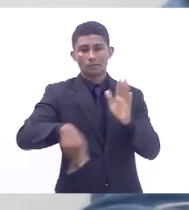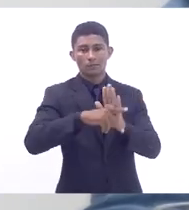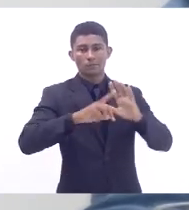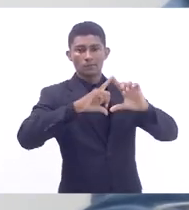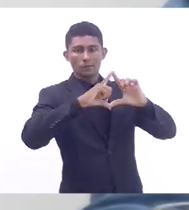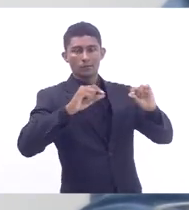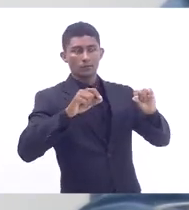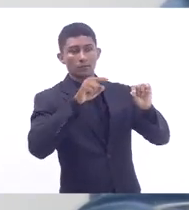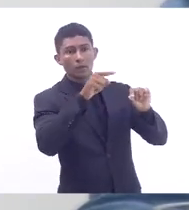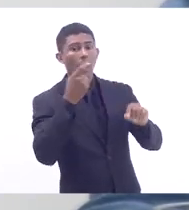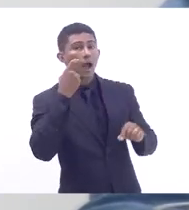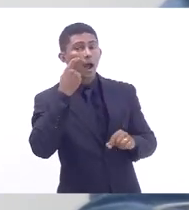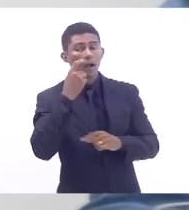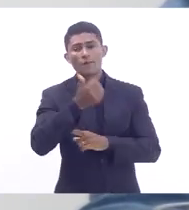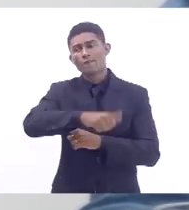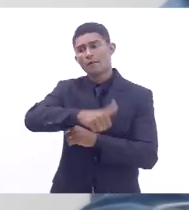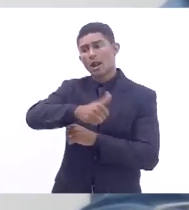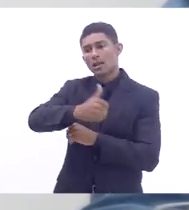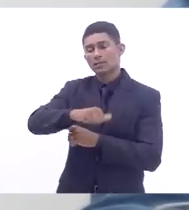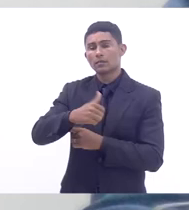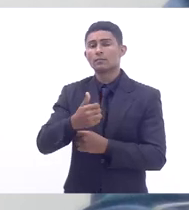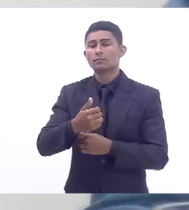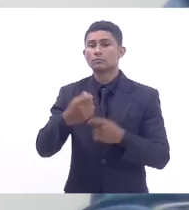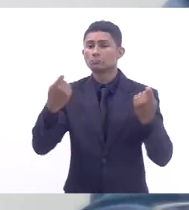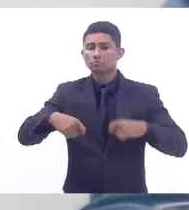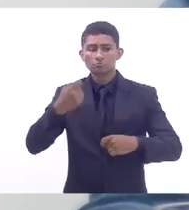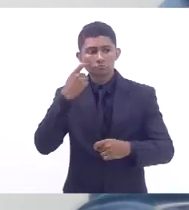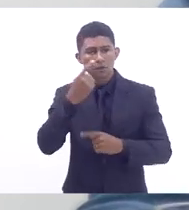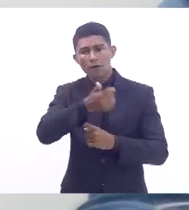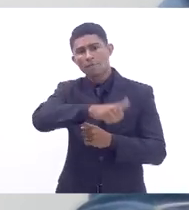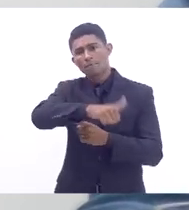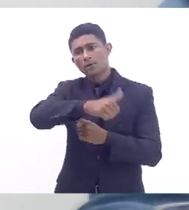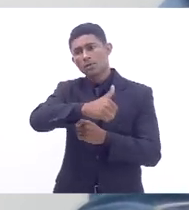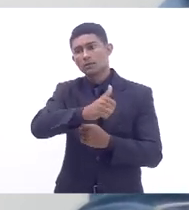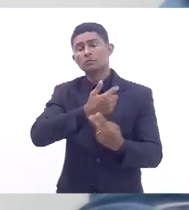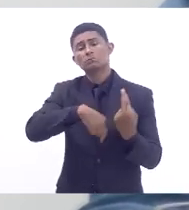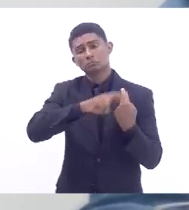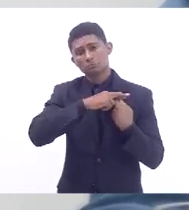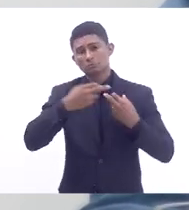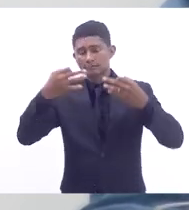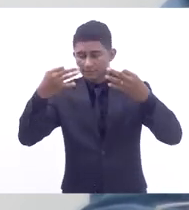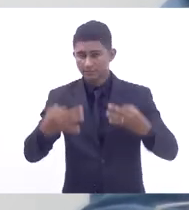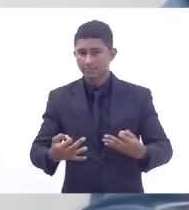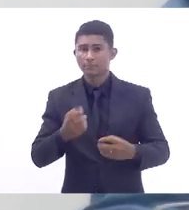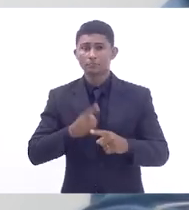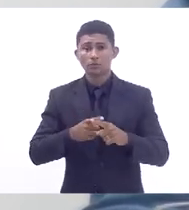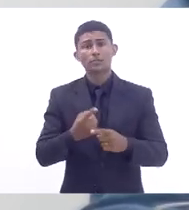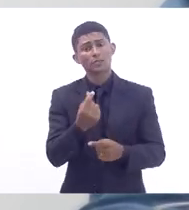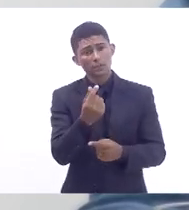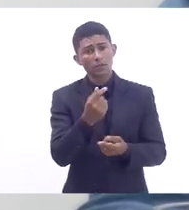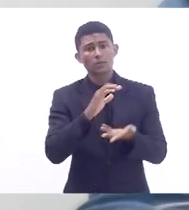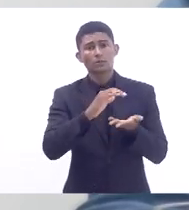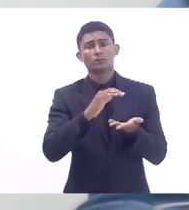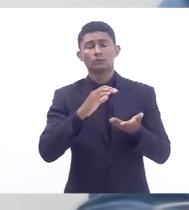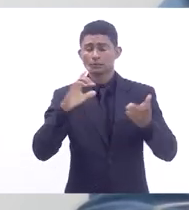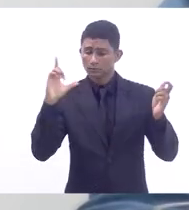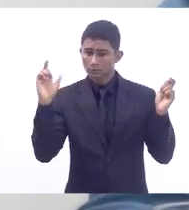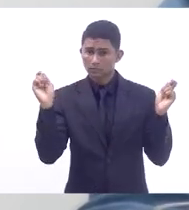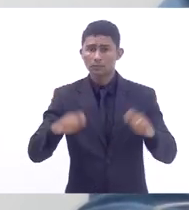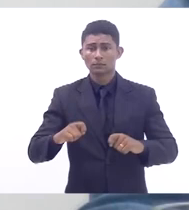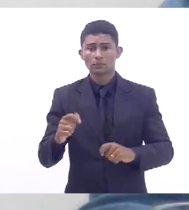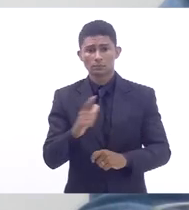a Vale corrente mais responsabilidade nossos processos porque nós ter dinheiro pagar